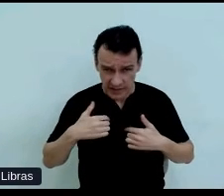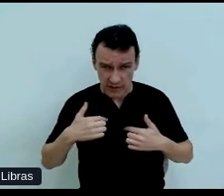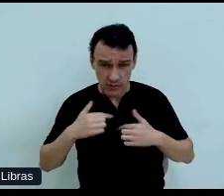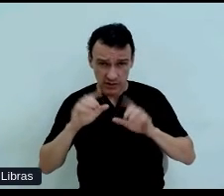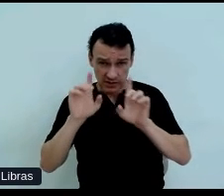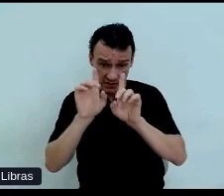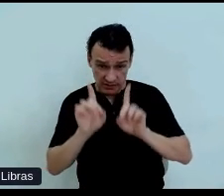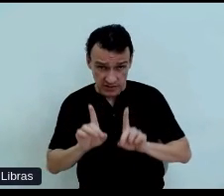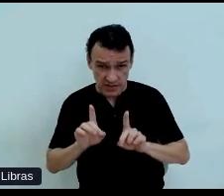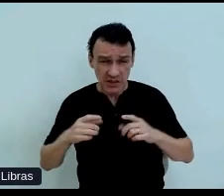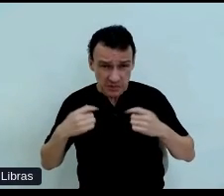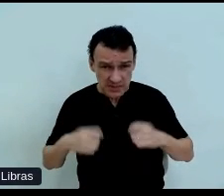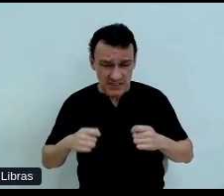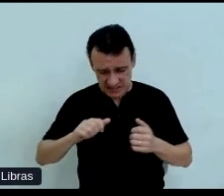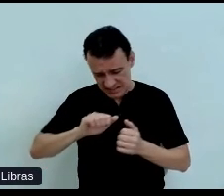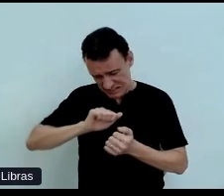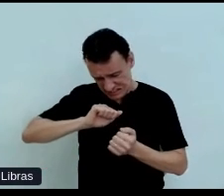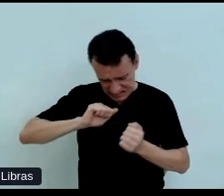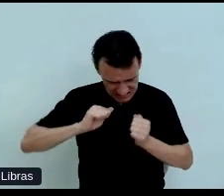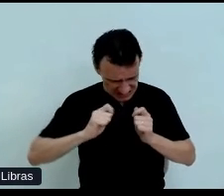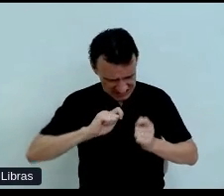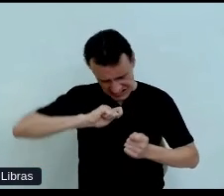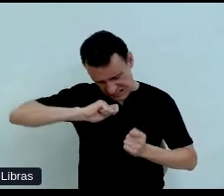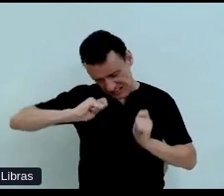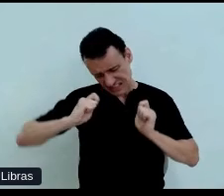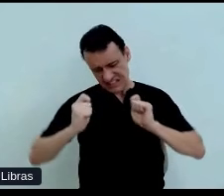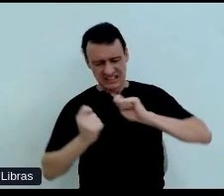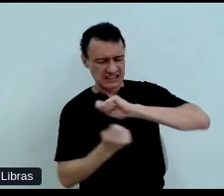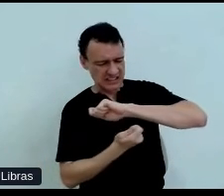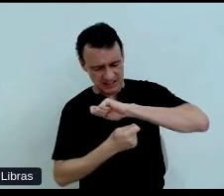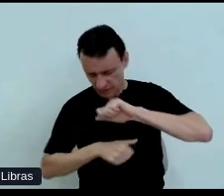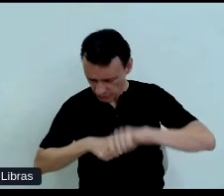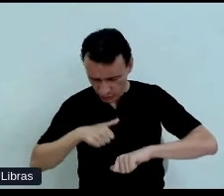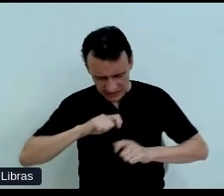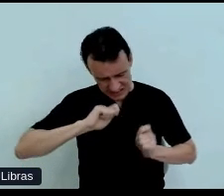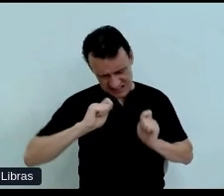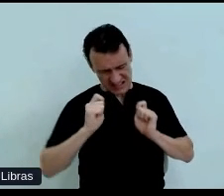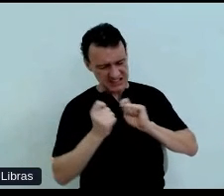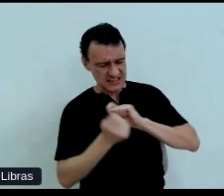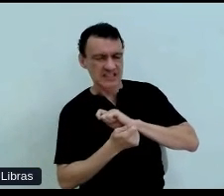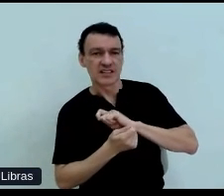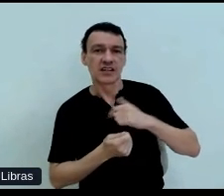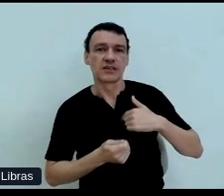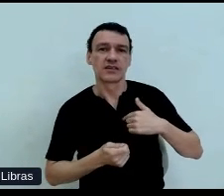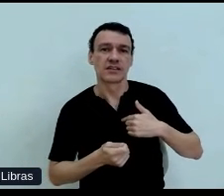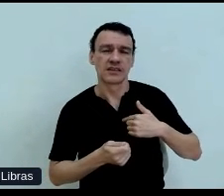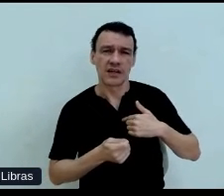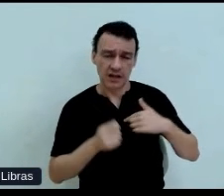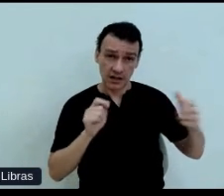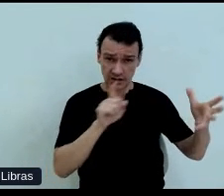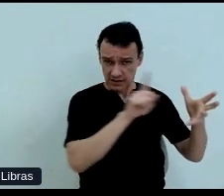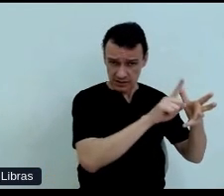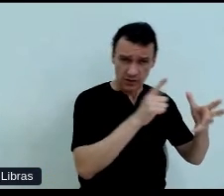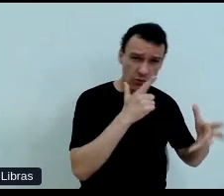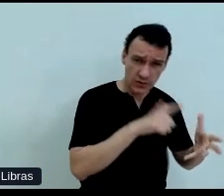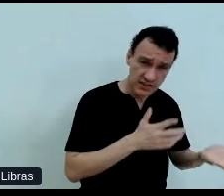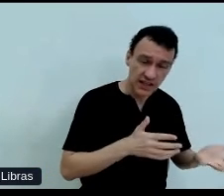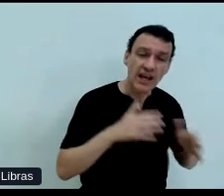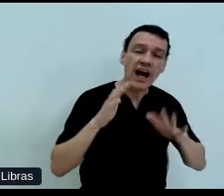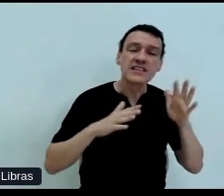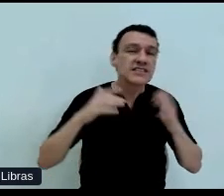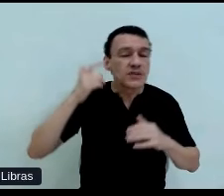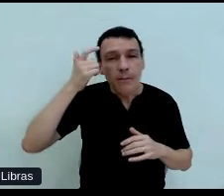se incluir na sociedade, porque senão a gente está fazendo uma inversão de valores. A pessoa com deficiência, ela